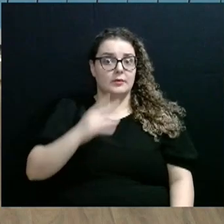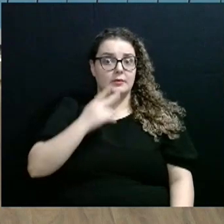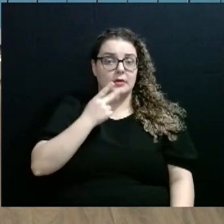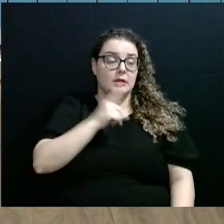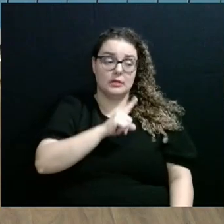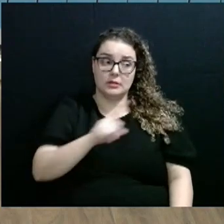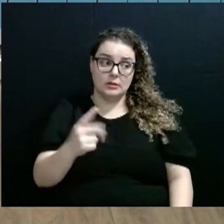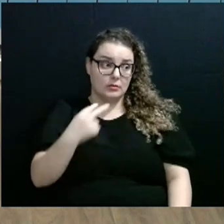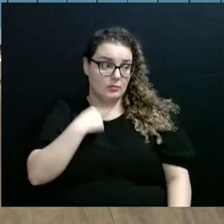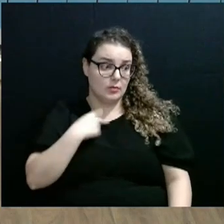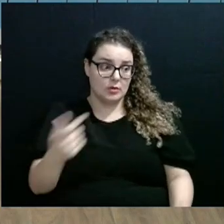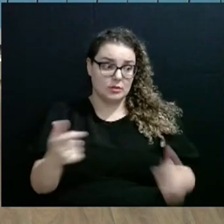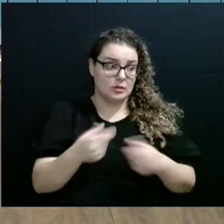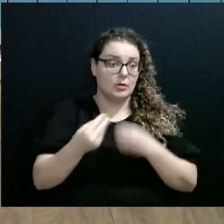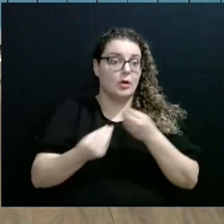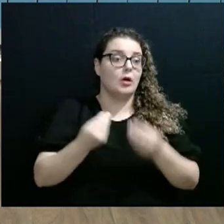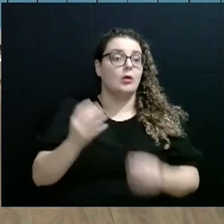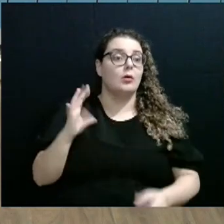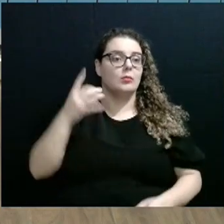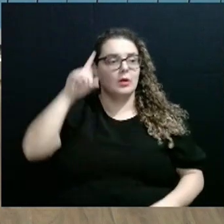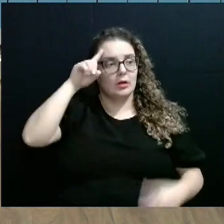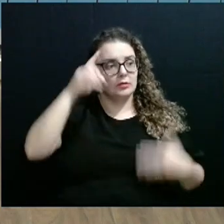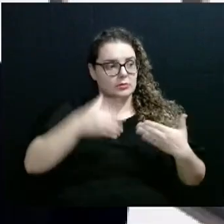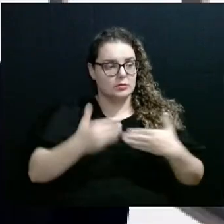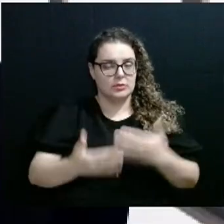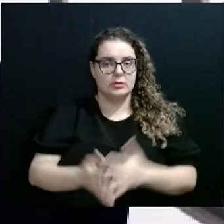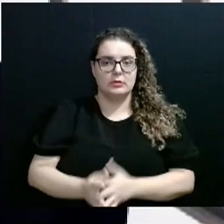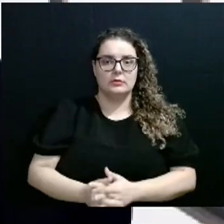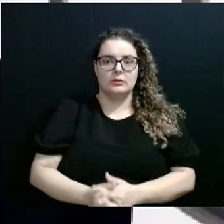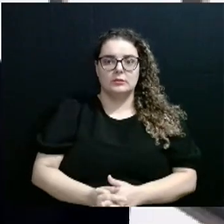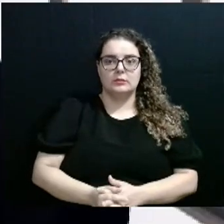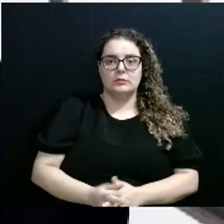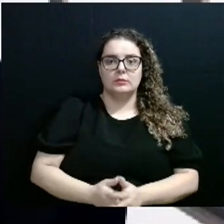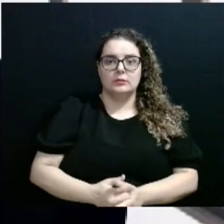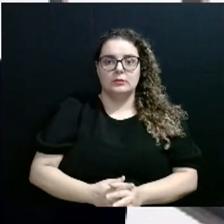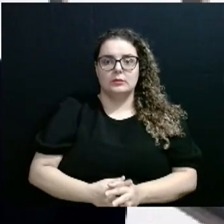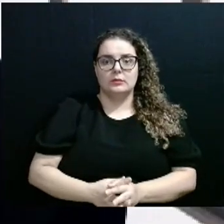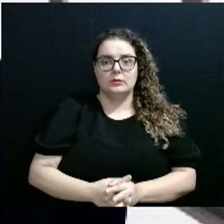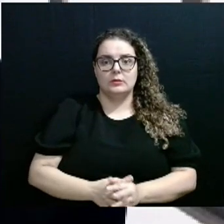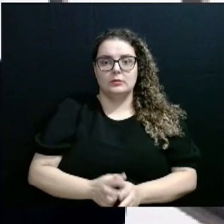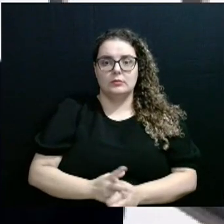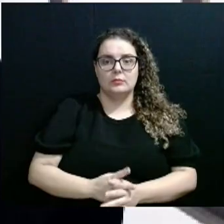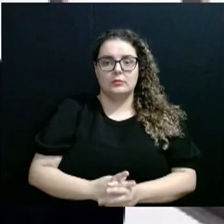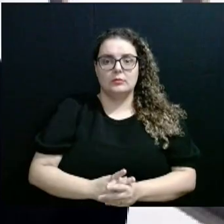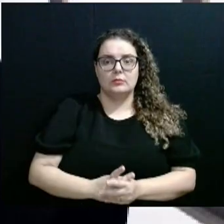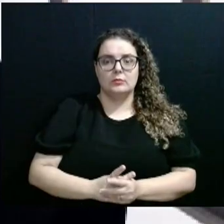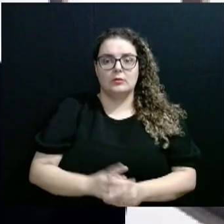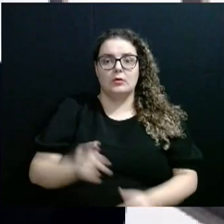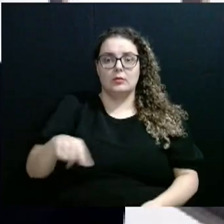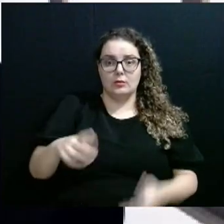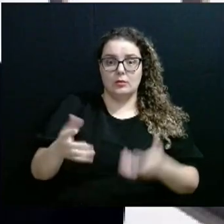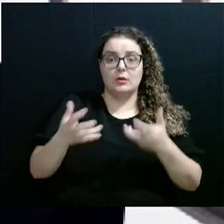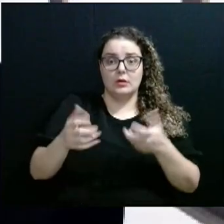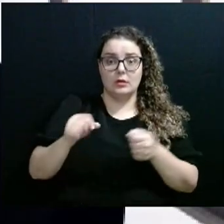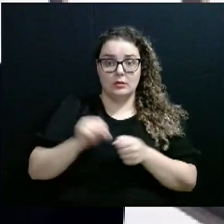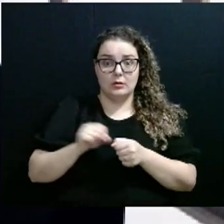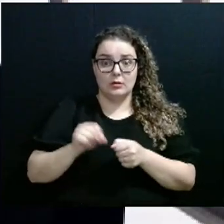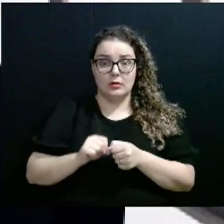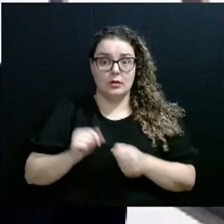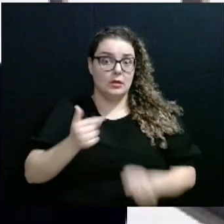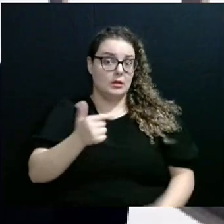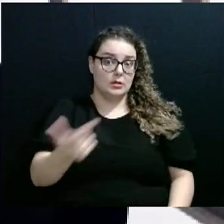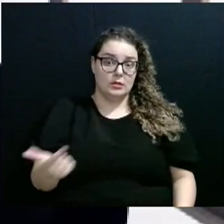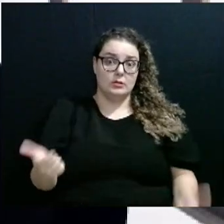que funciona isso na prática? O que eles estão querendo fazer é que não haja redução